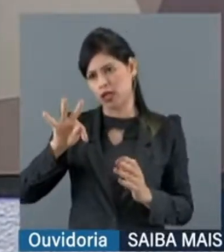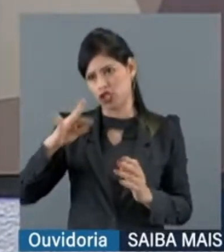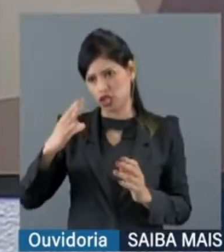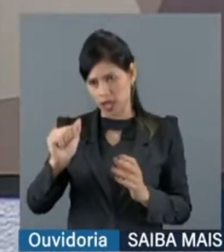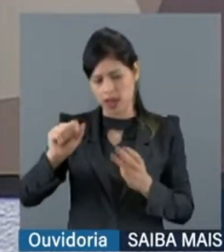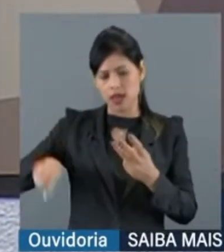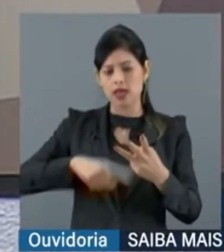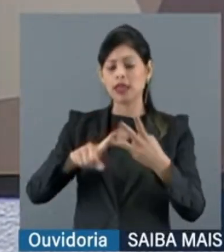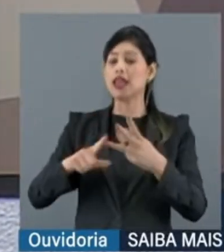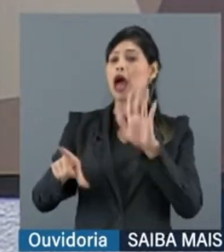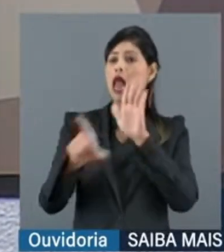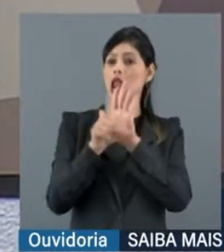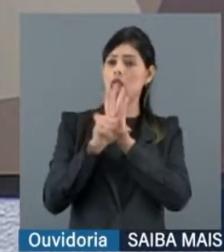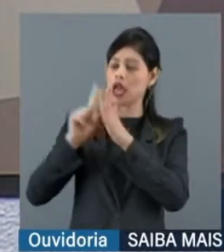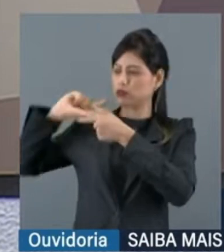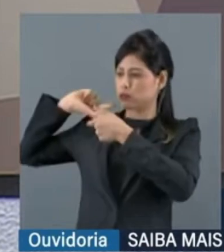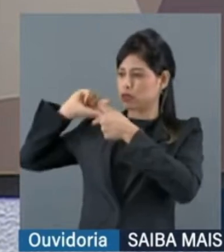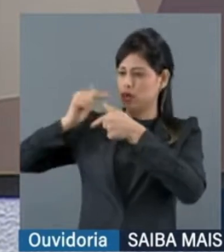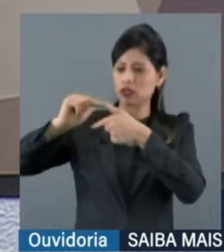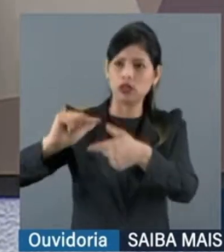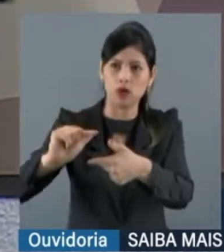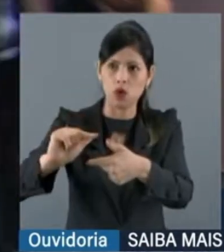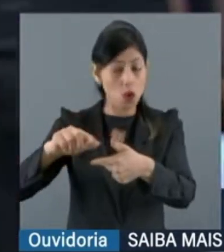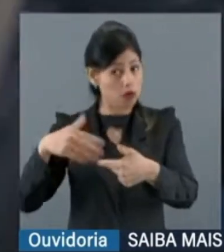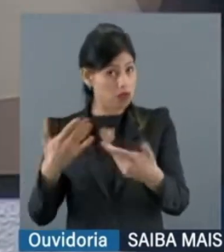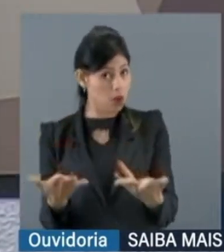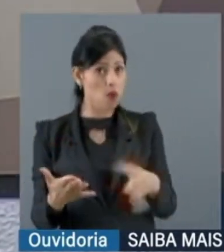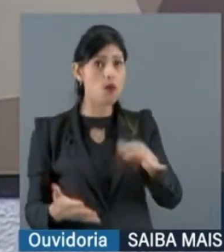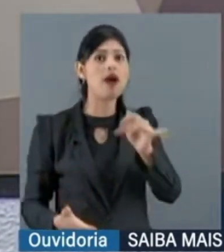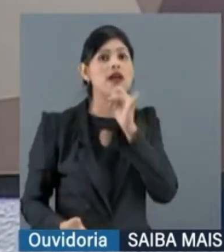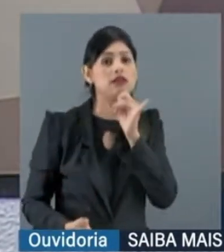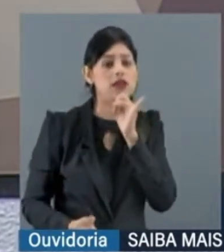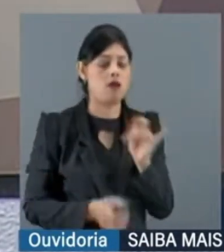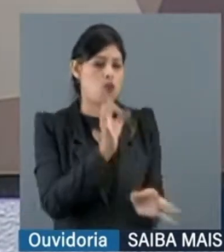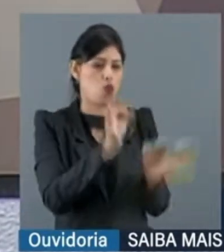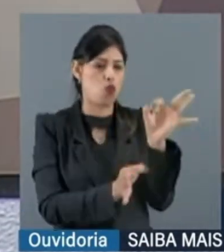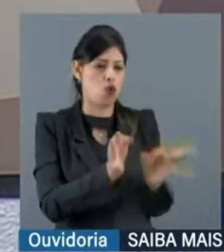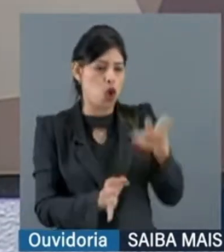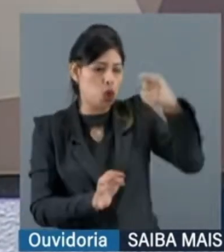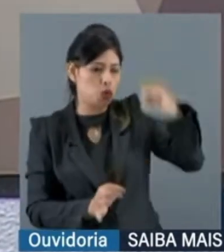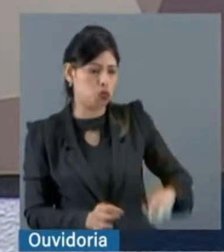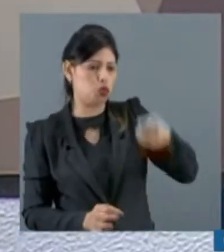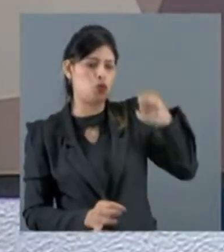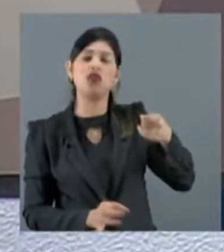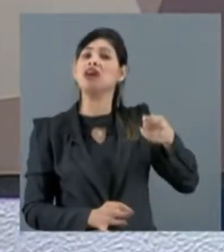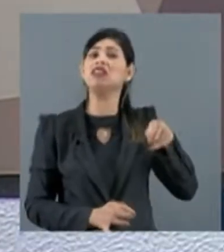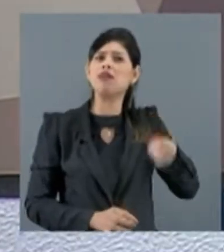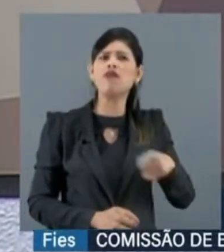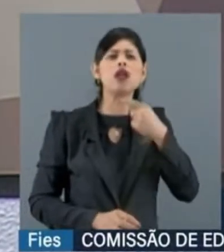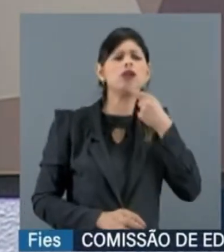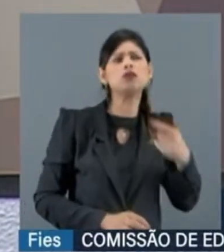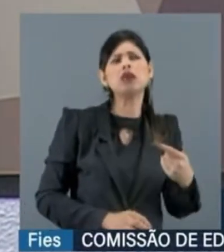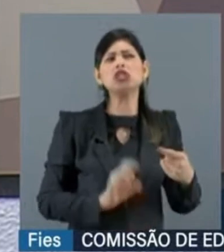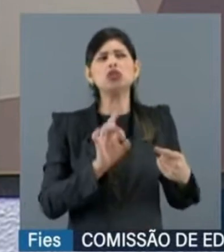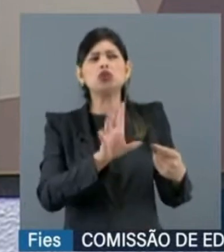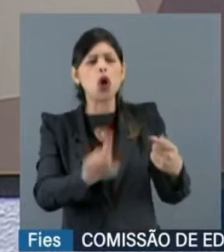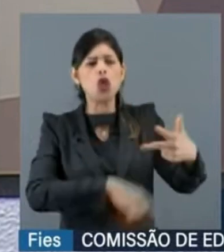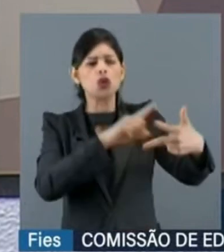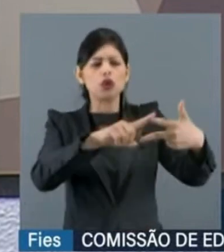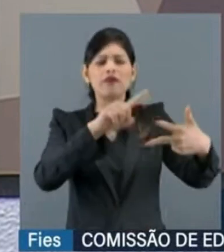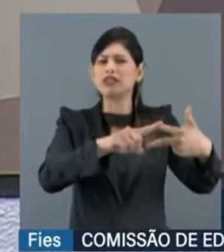juiz não assenta a sua legitimidade no carisma pessoal. Um juiz deve assentar a sua legitimidade